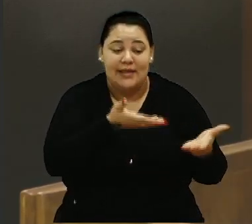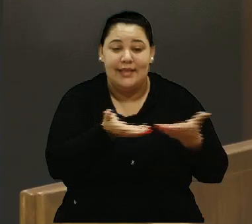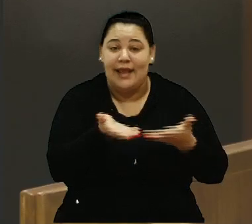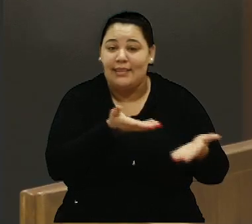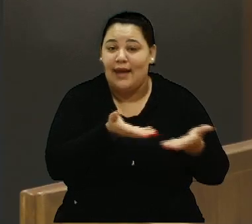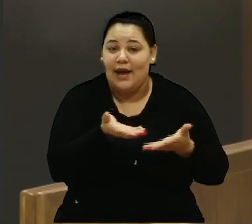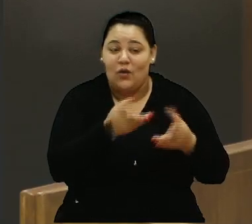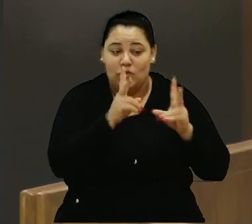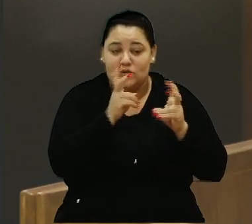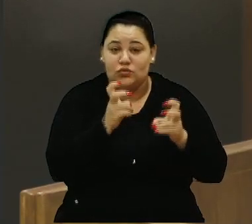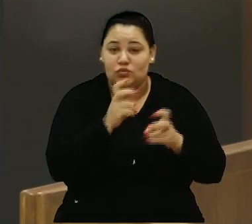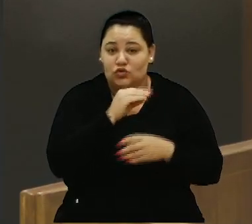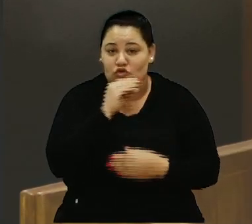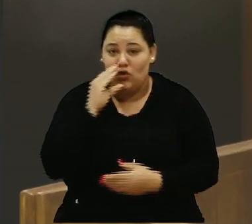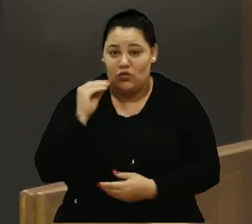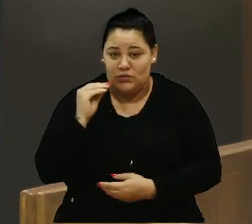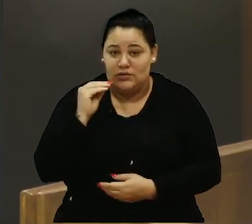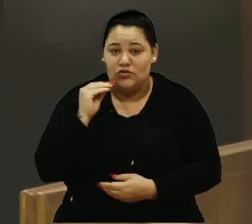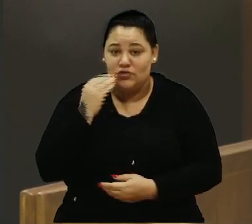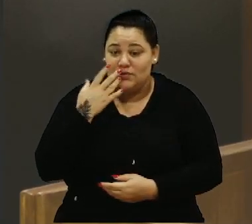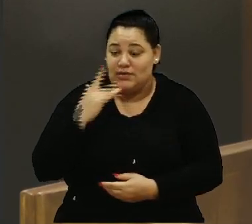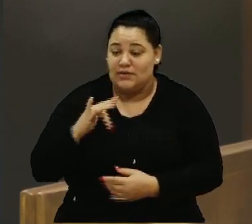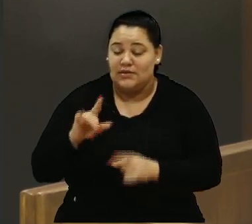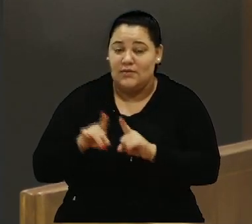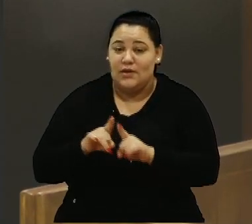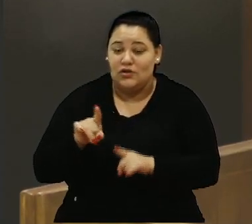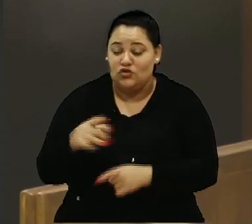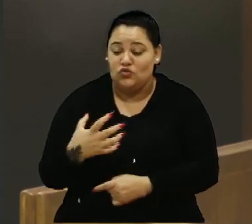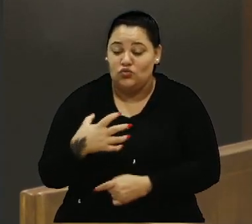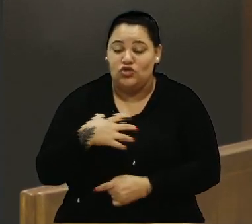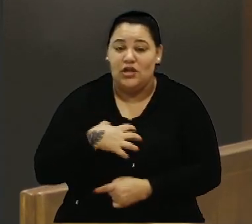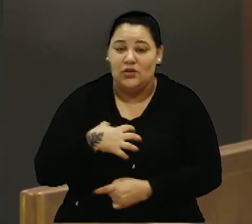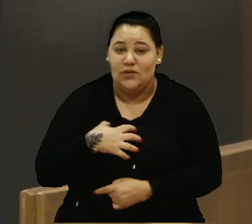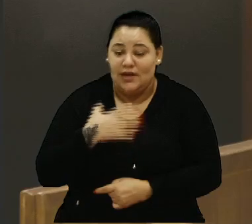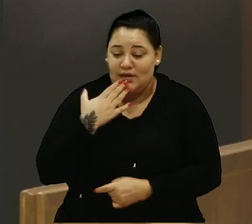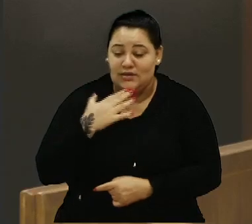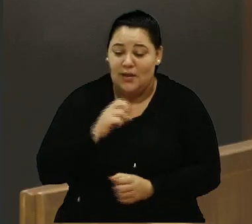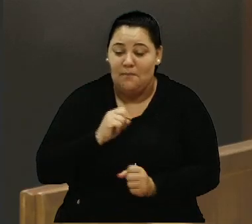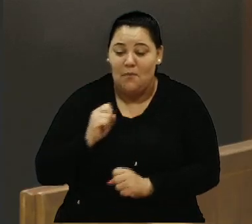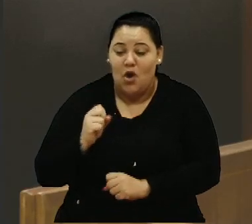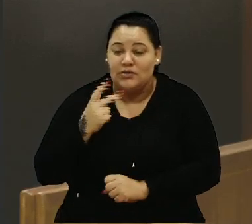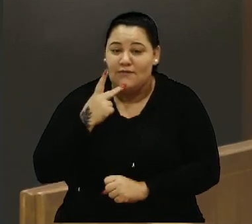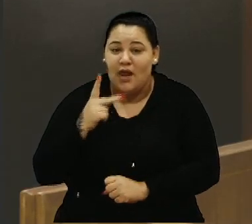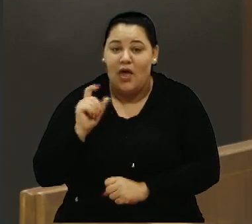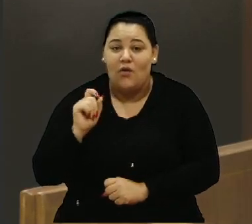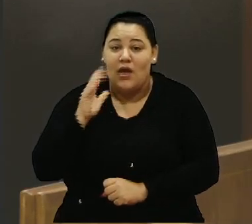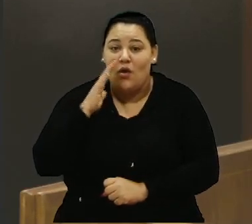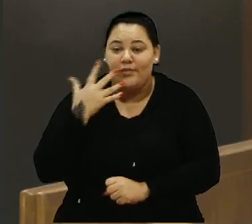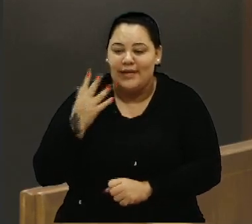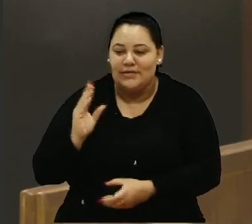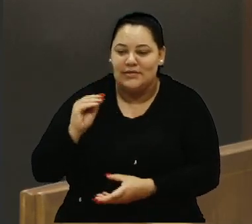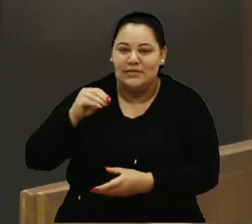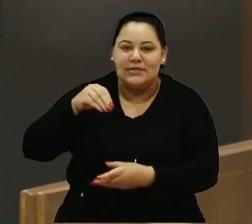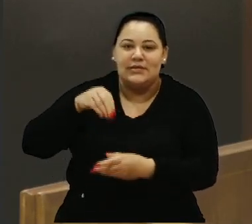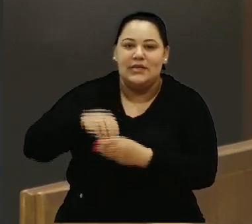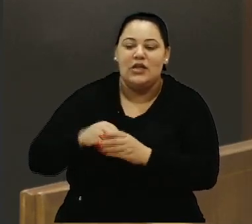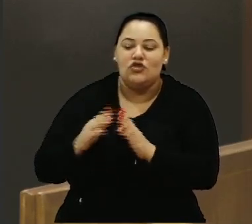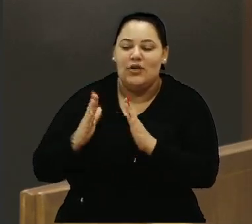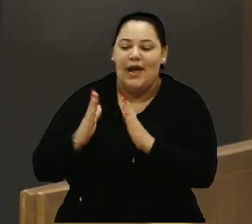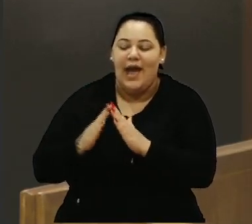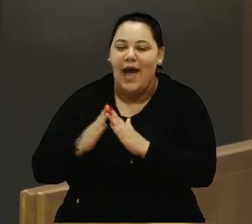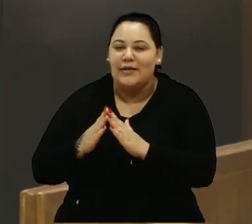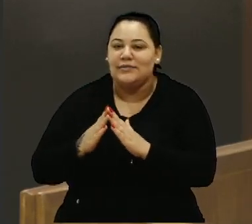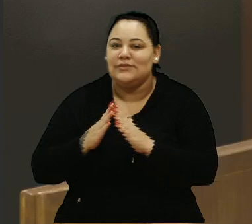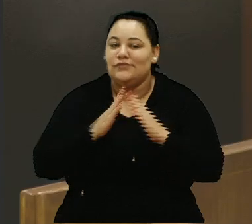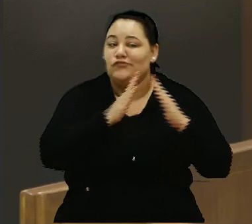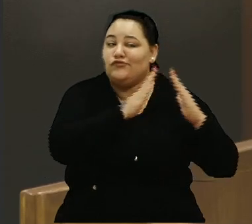as crianças e adolescentes, e de maneira que eles possam expor, né, isso que enfrentam na sua casa, na casa do vizinho, de um parente,